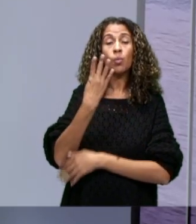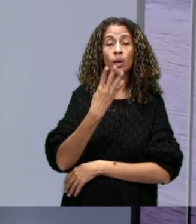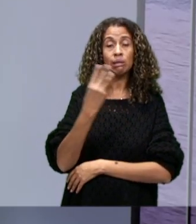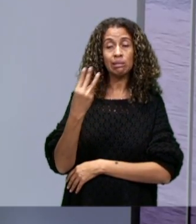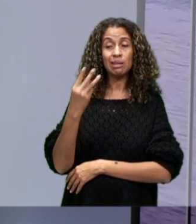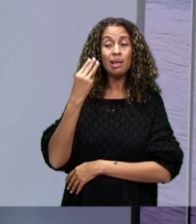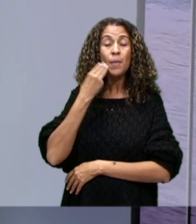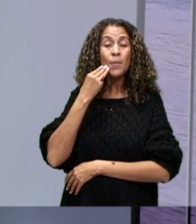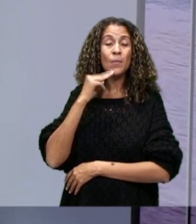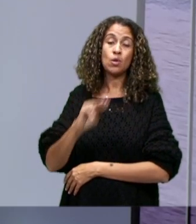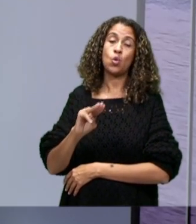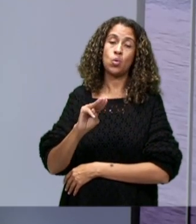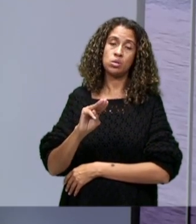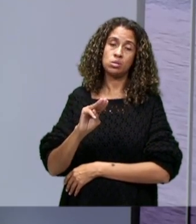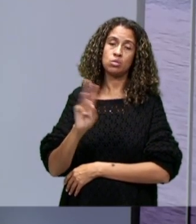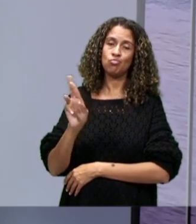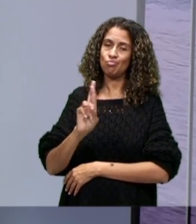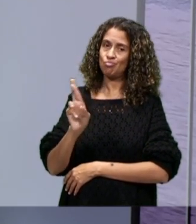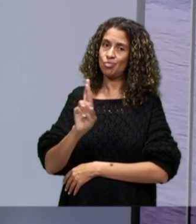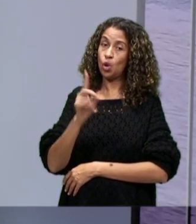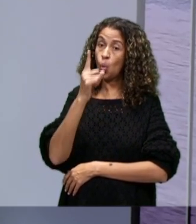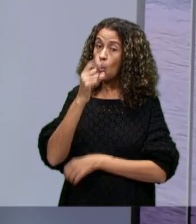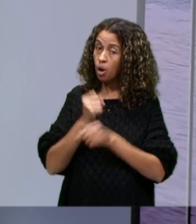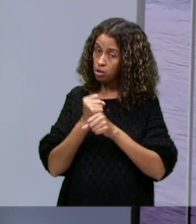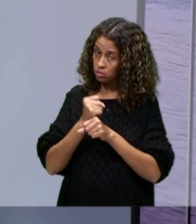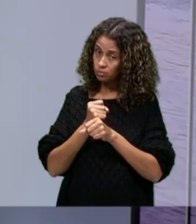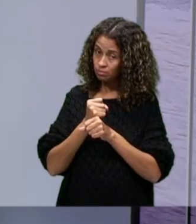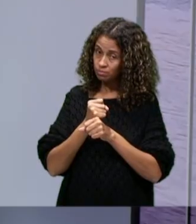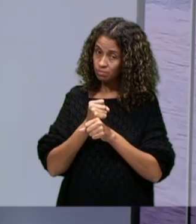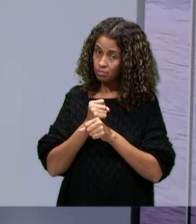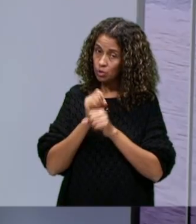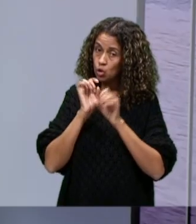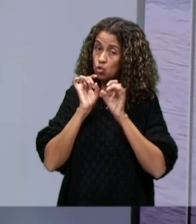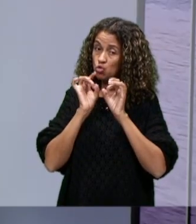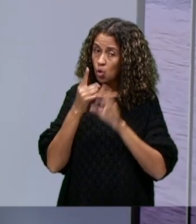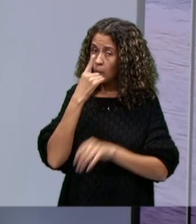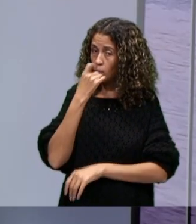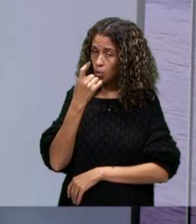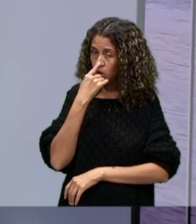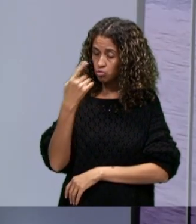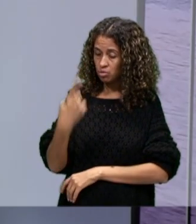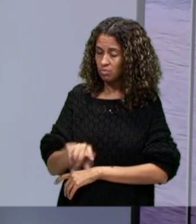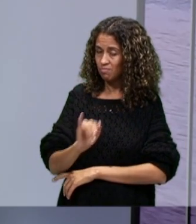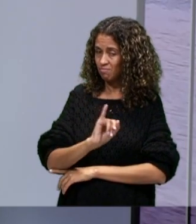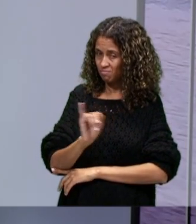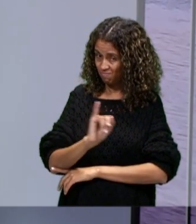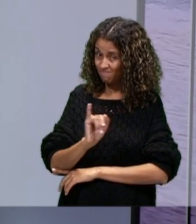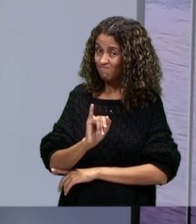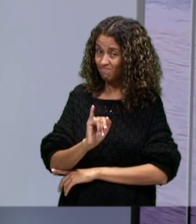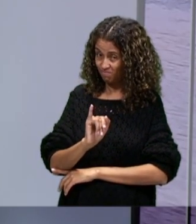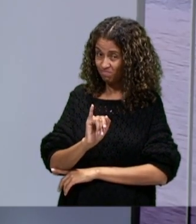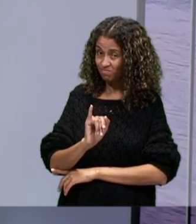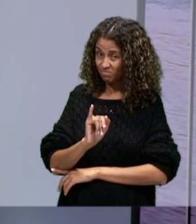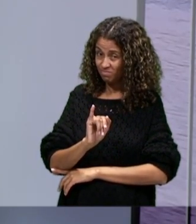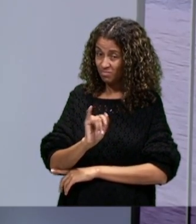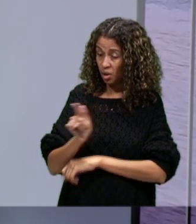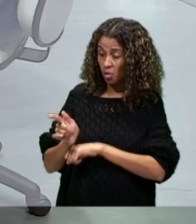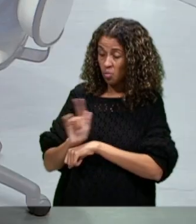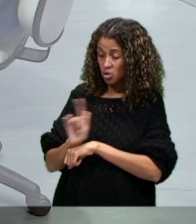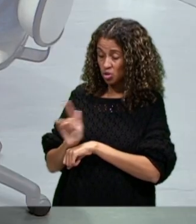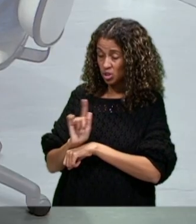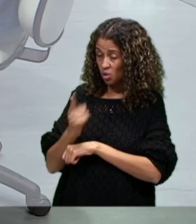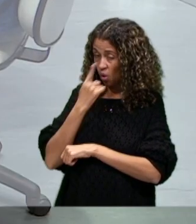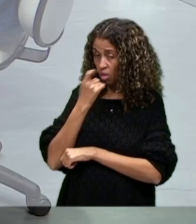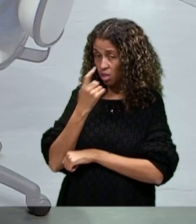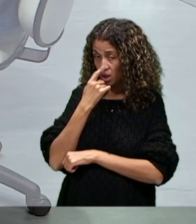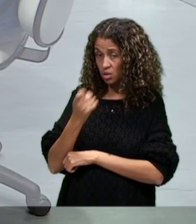de reais em um ano para fazer gestão de resíduos aqui no nosso município. E é uma gestão de resíduos